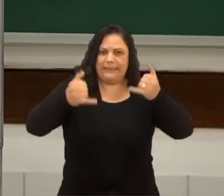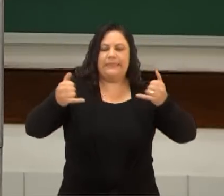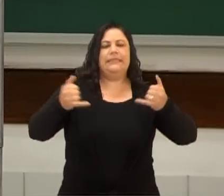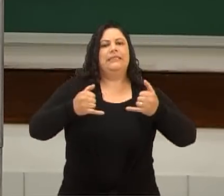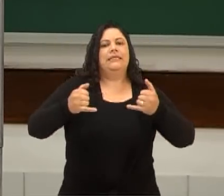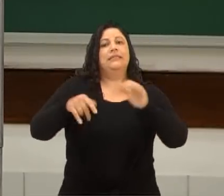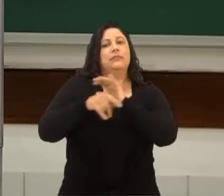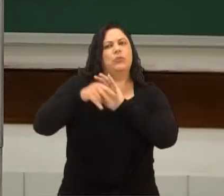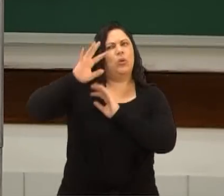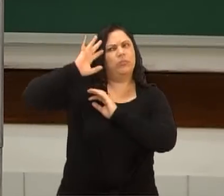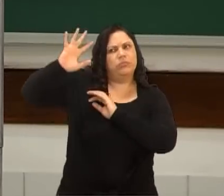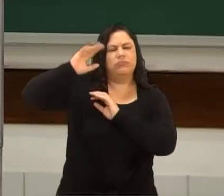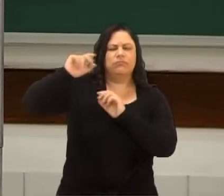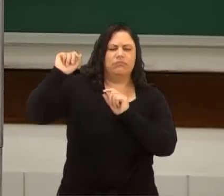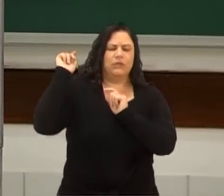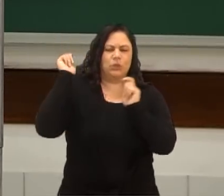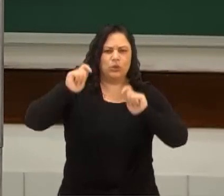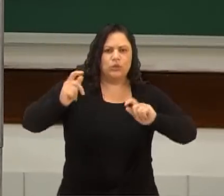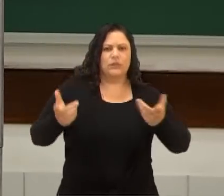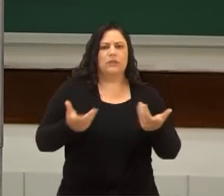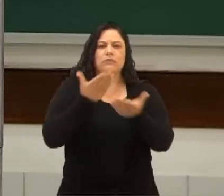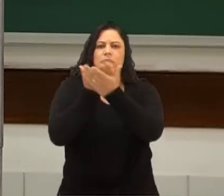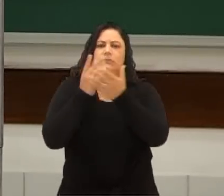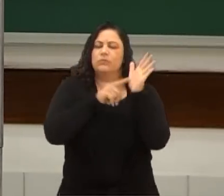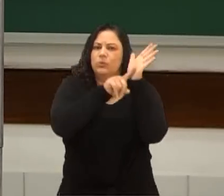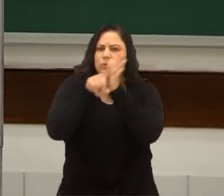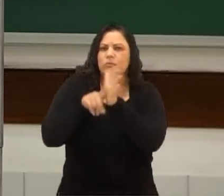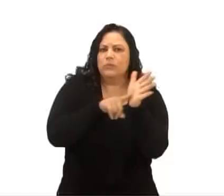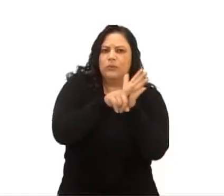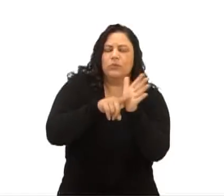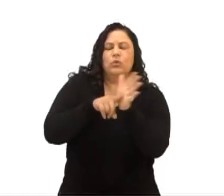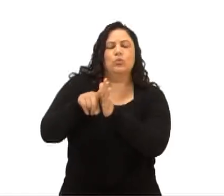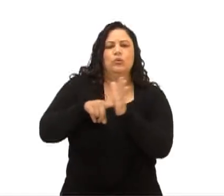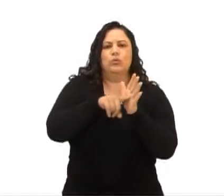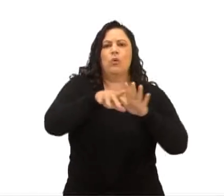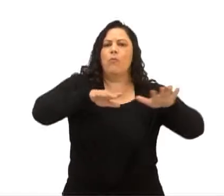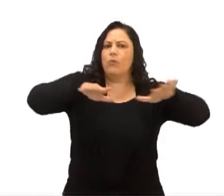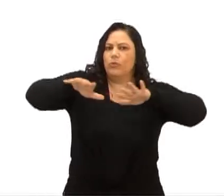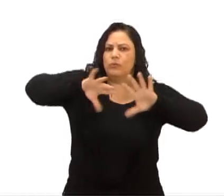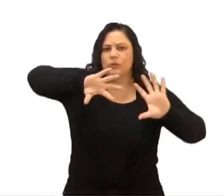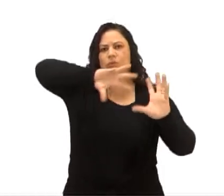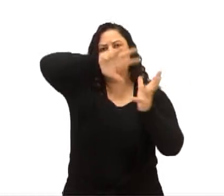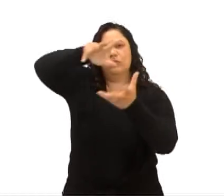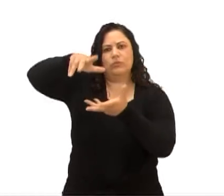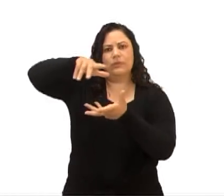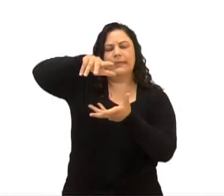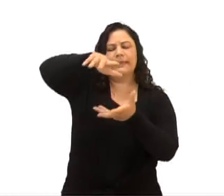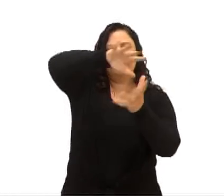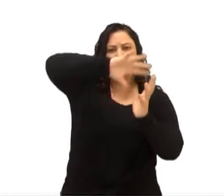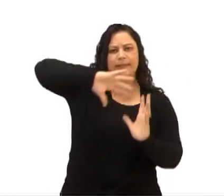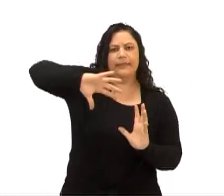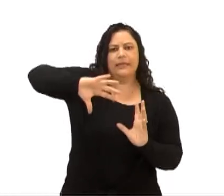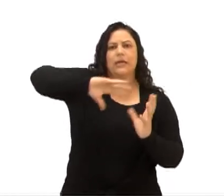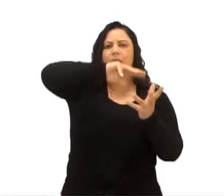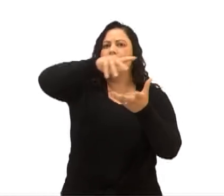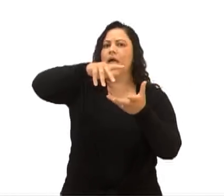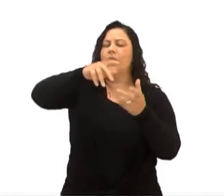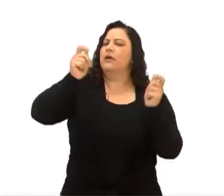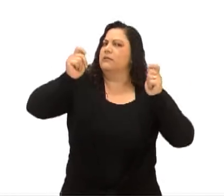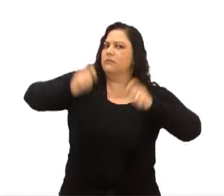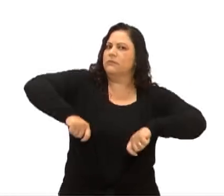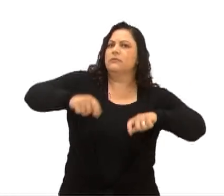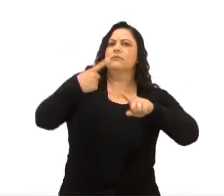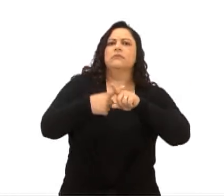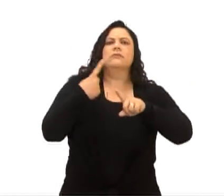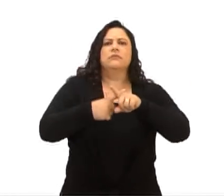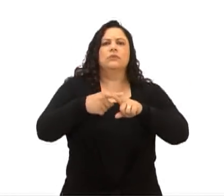importantes para os estudos dos movimentos da Terra, porque elas contribuem no sentido de que a gente vai